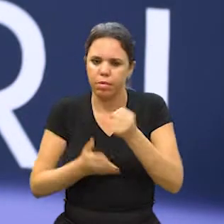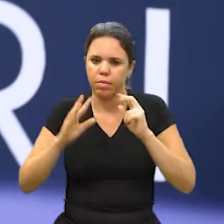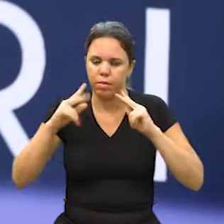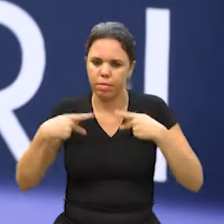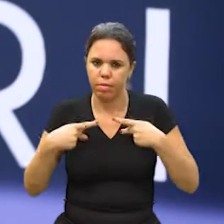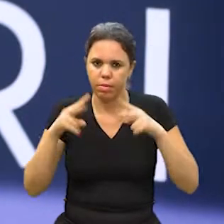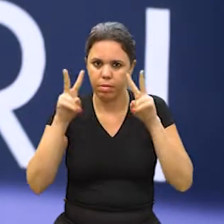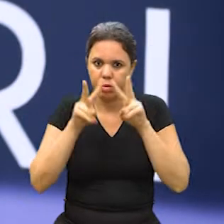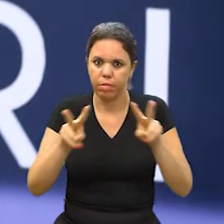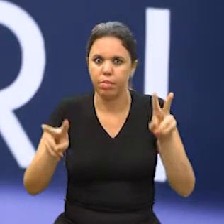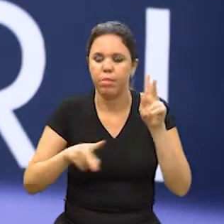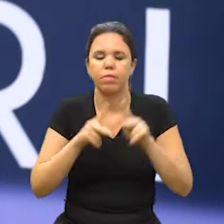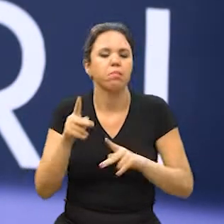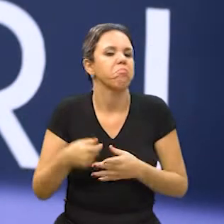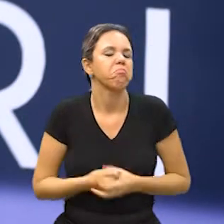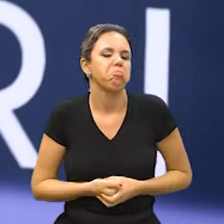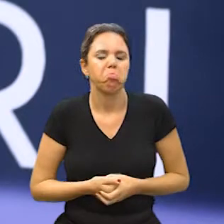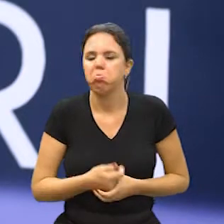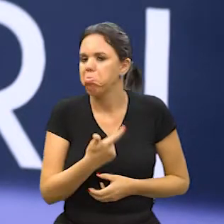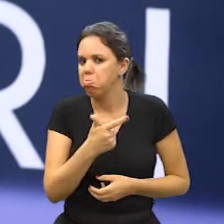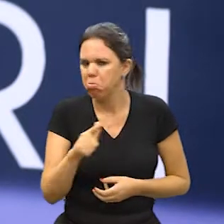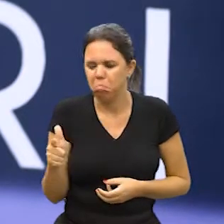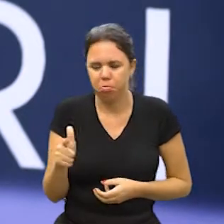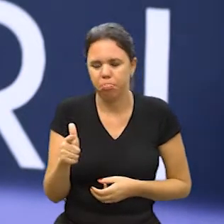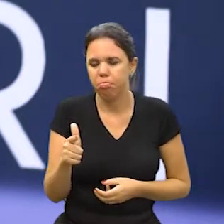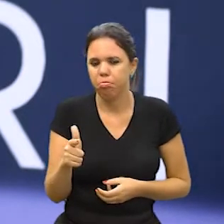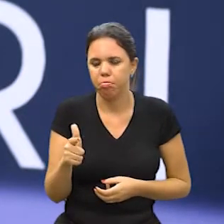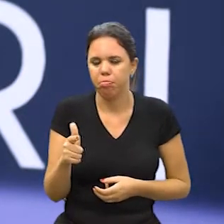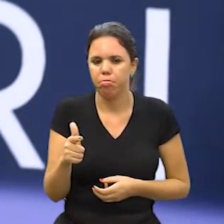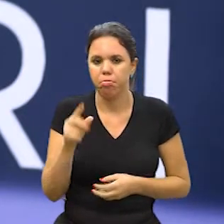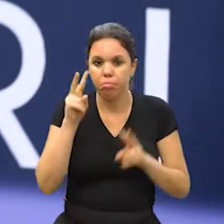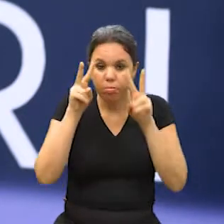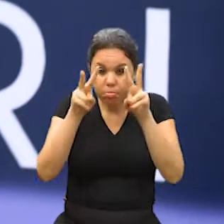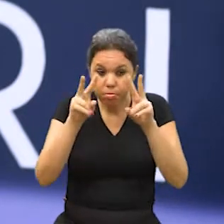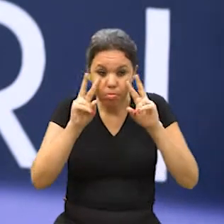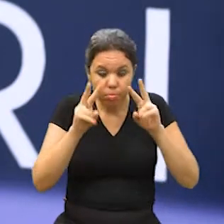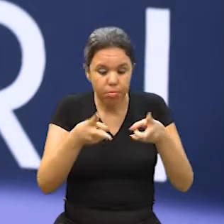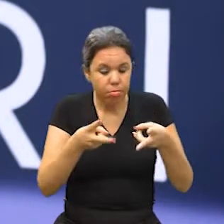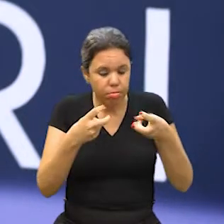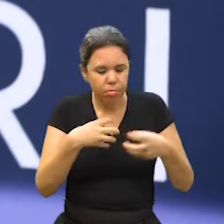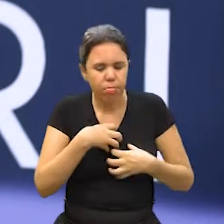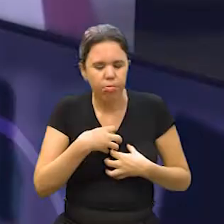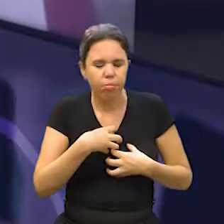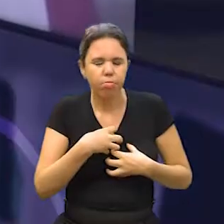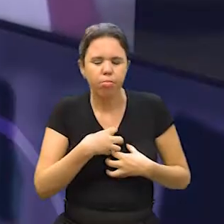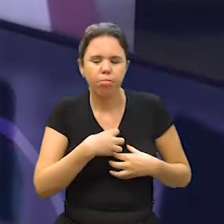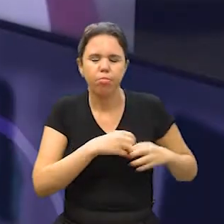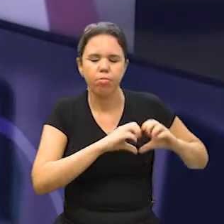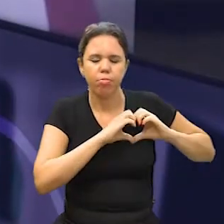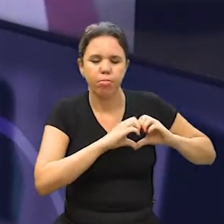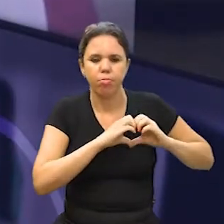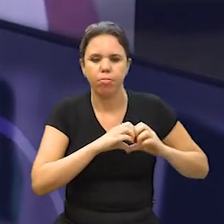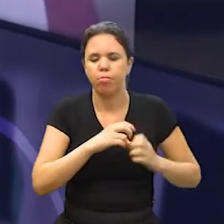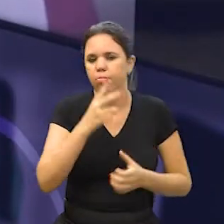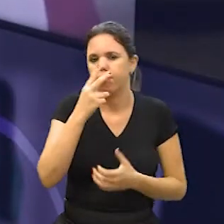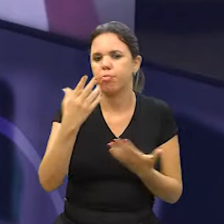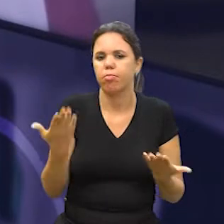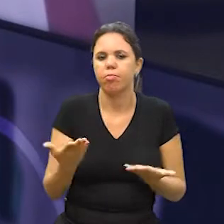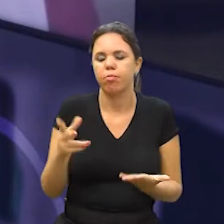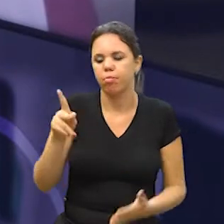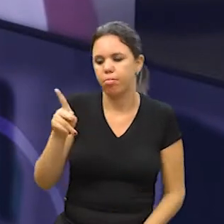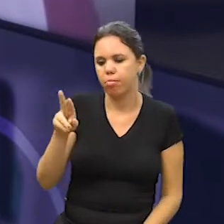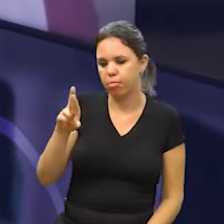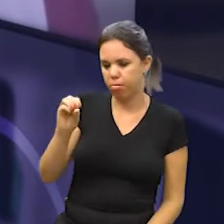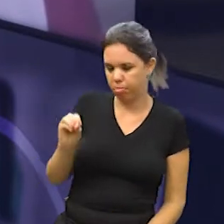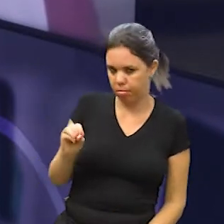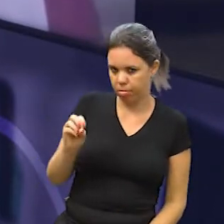humano, mas muita gente não tem. E aí, ver com o coração é muito mais do que isso. A gente hoje vai falar sobre o